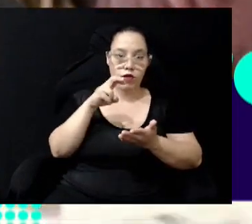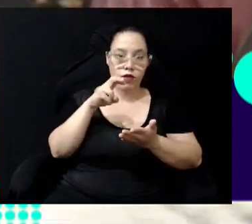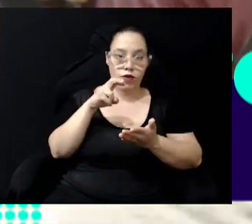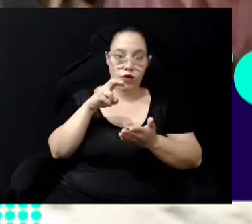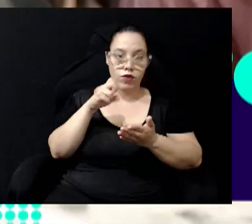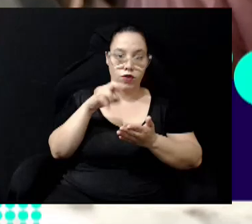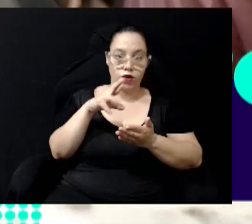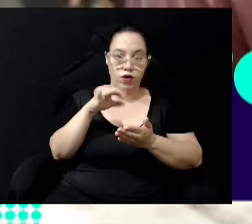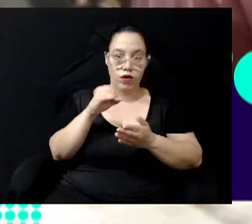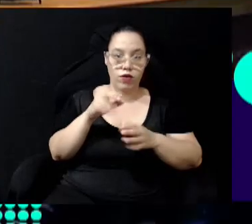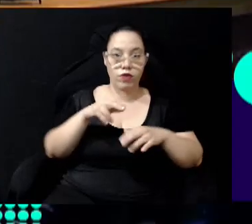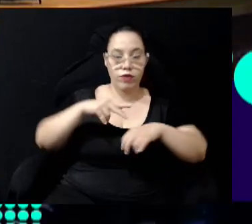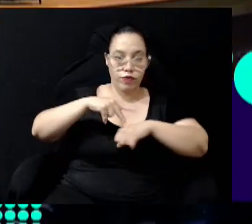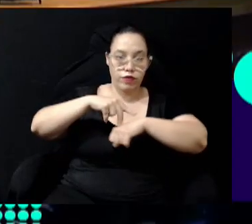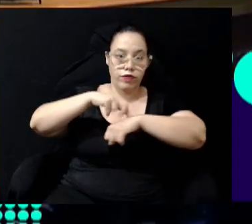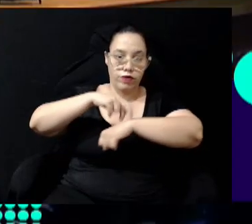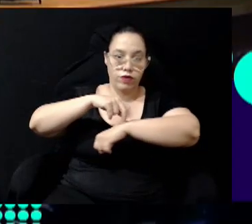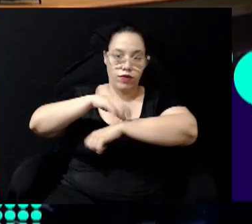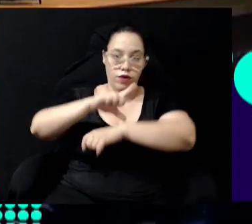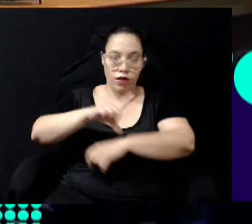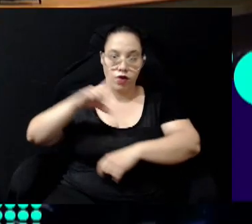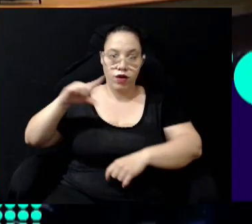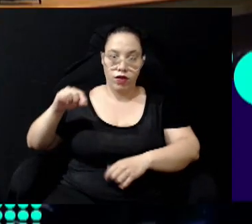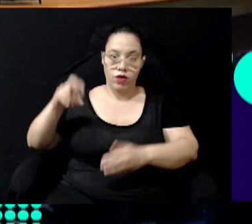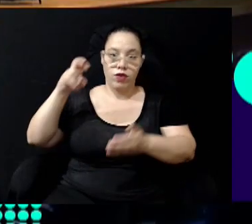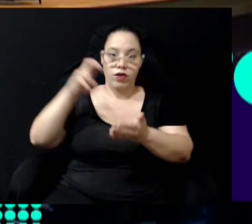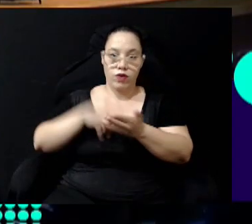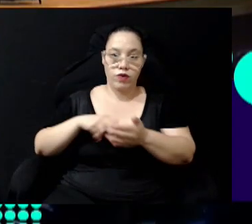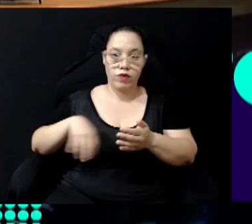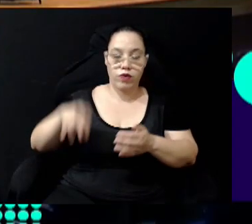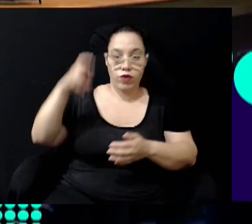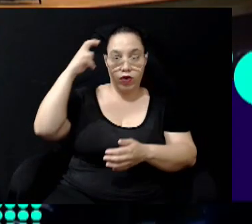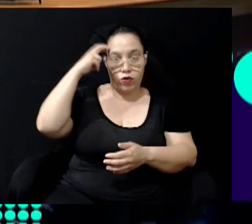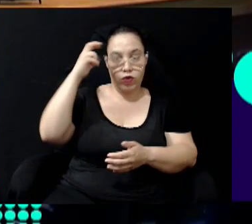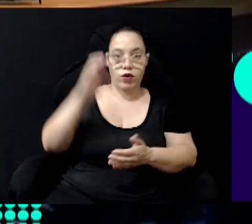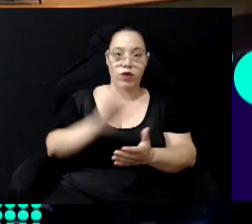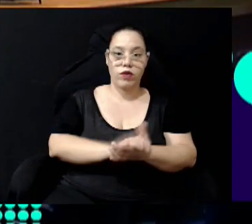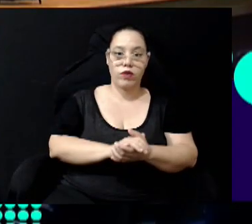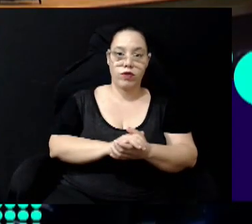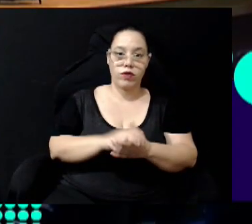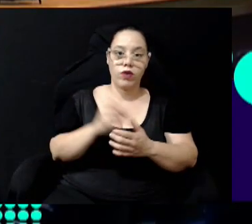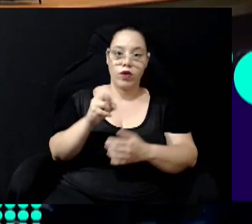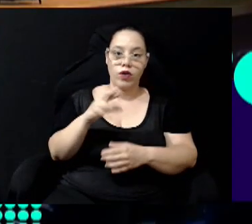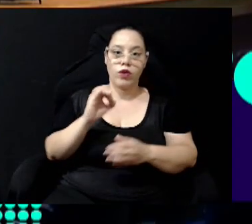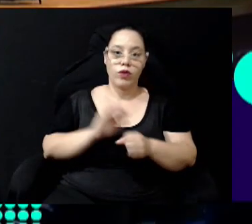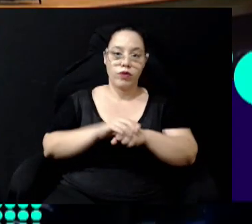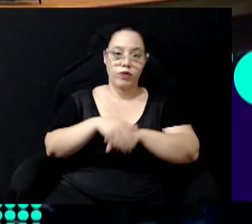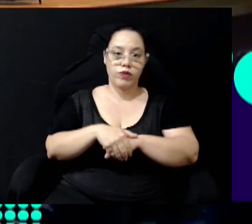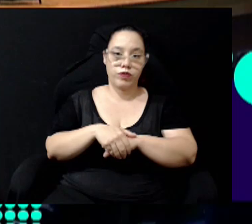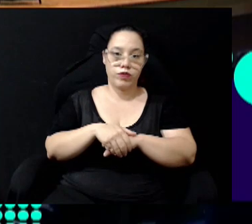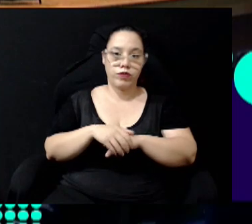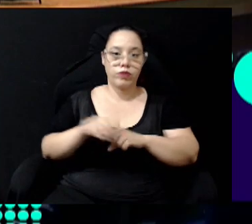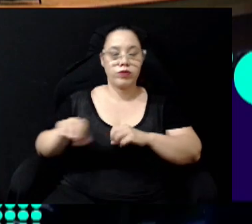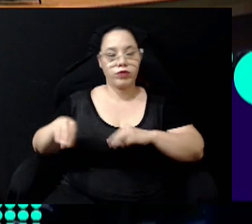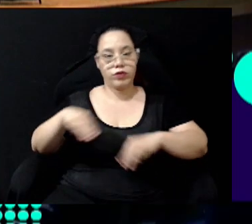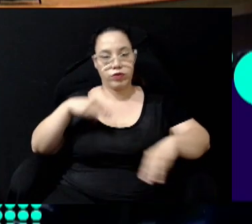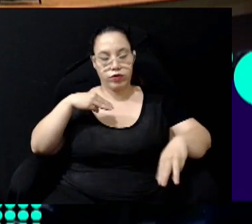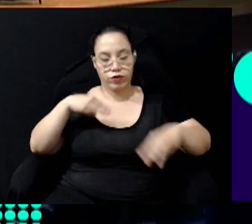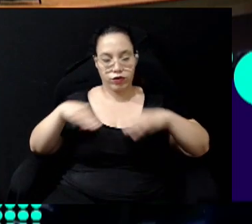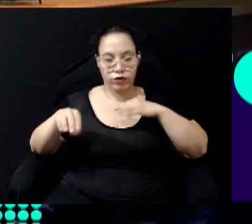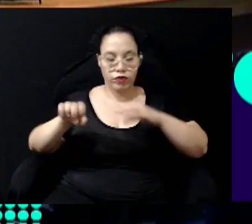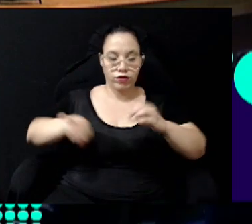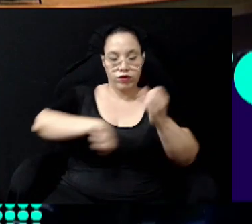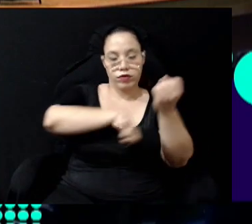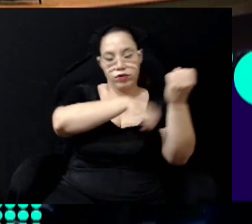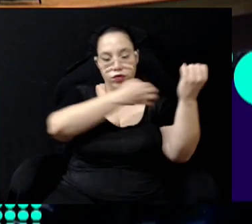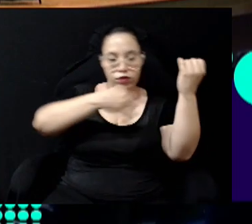pé, com saída do Centro de Convivência Cultural. E às 8 da noite tem o concerto da Orquestra Sinfônica